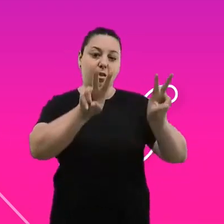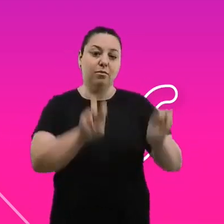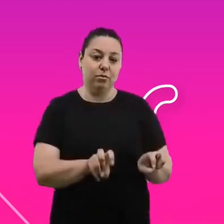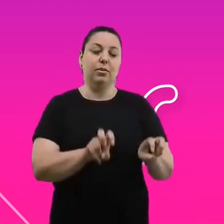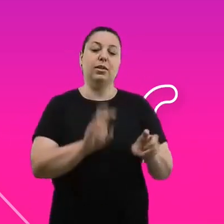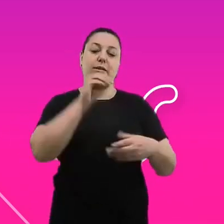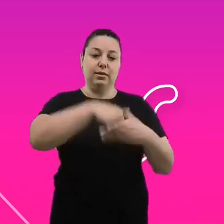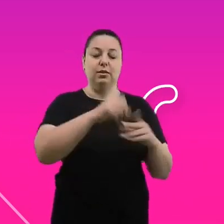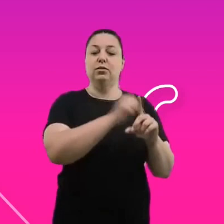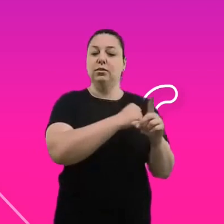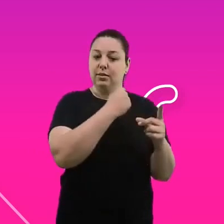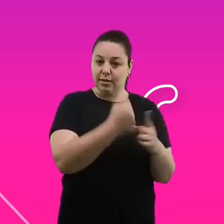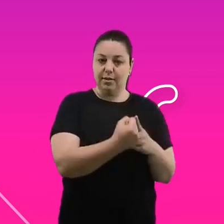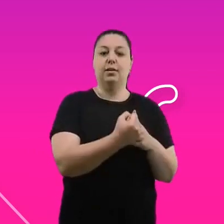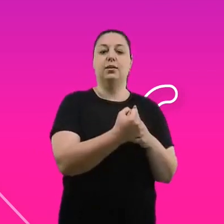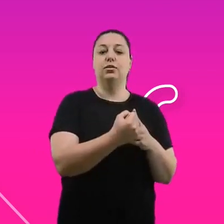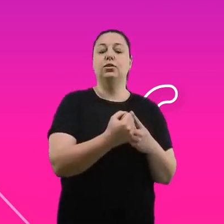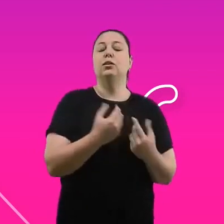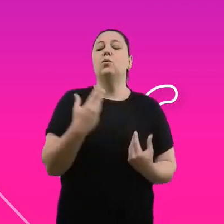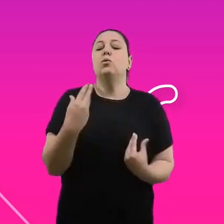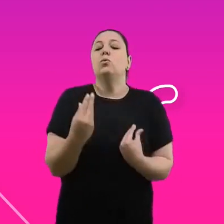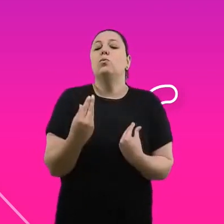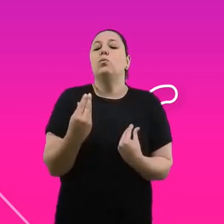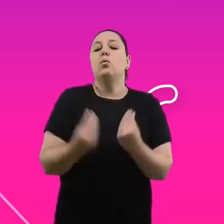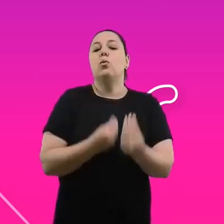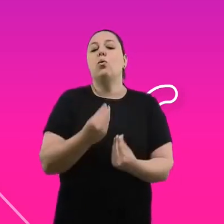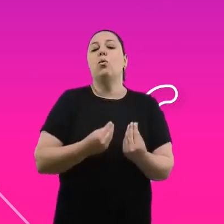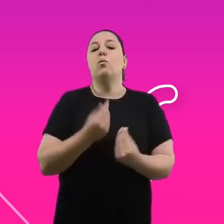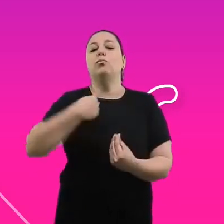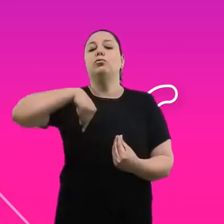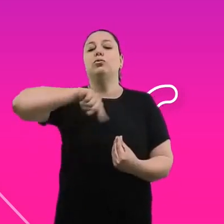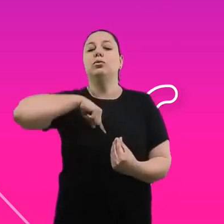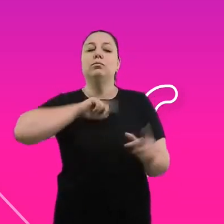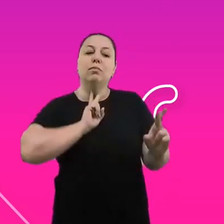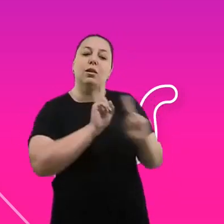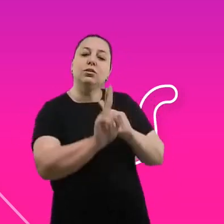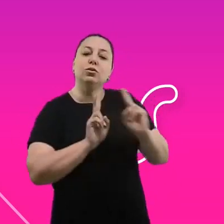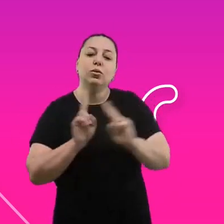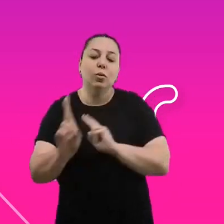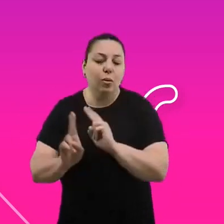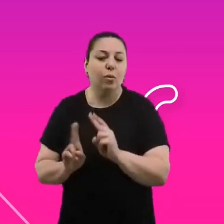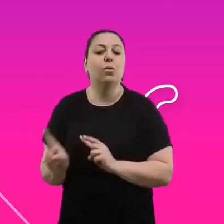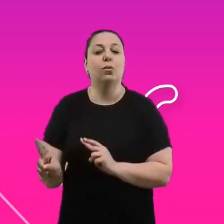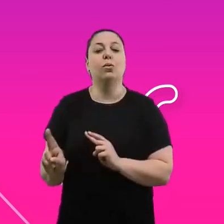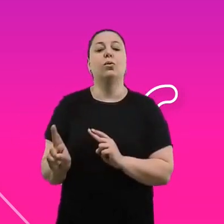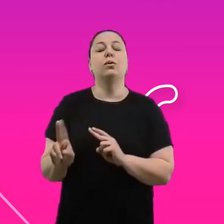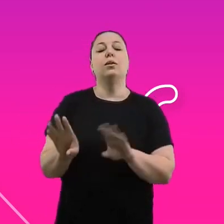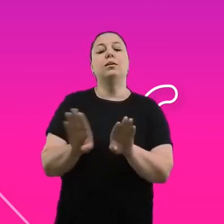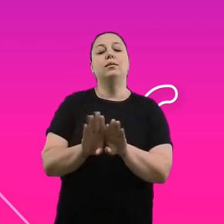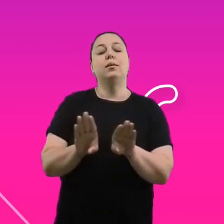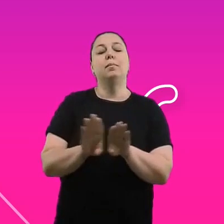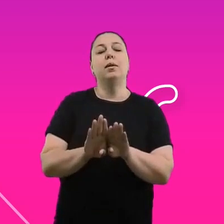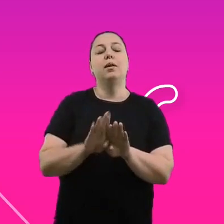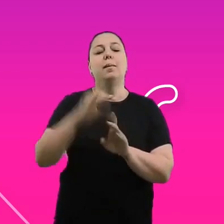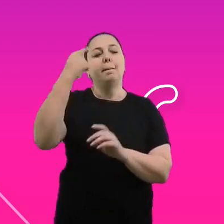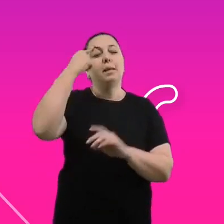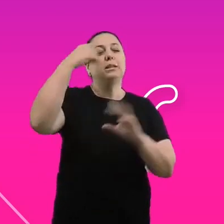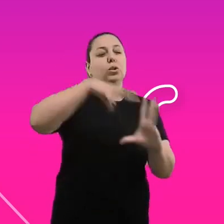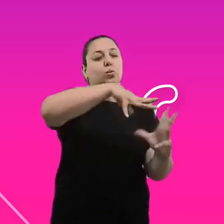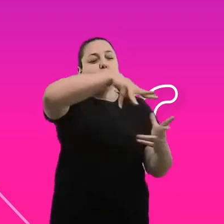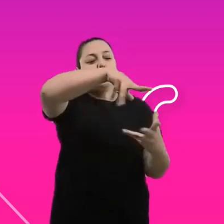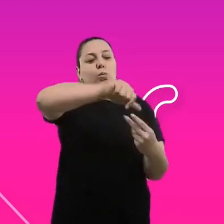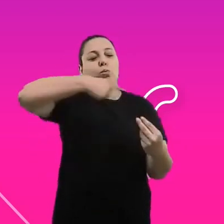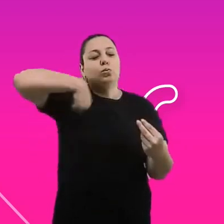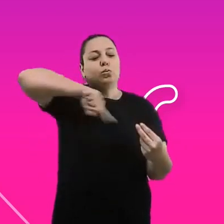em relação a como a gente se relaciona com outras pessoas e também com o próprio planeta, né? E uma